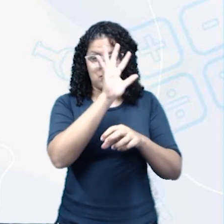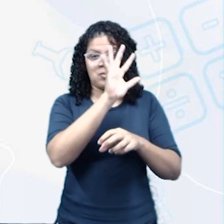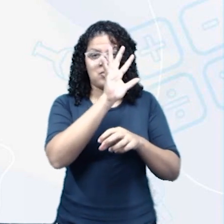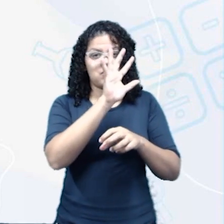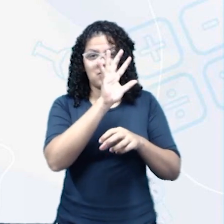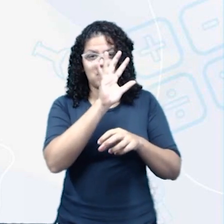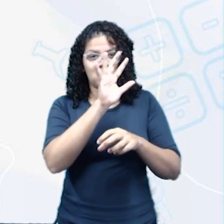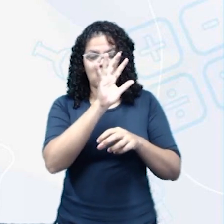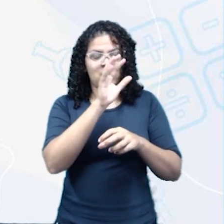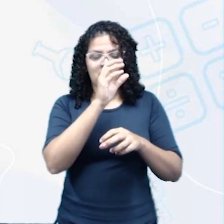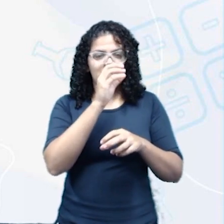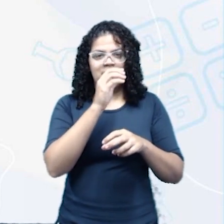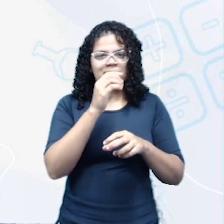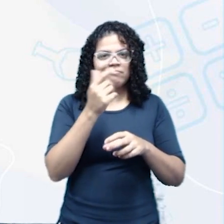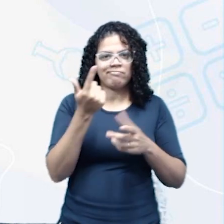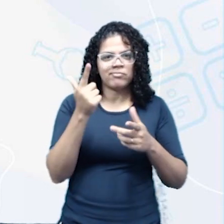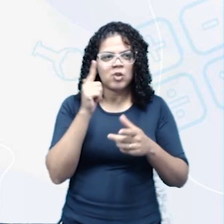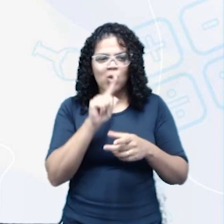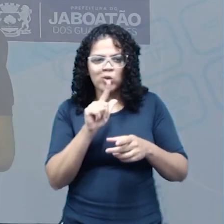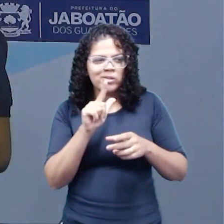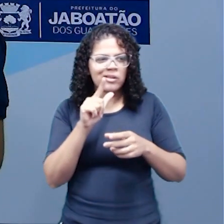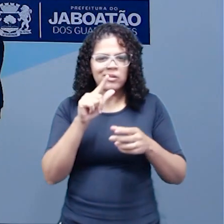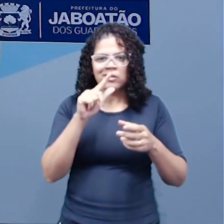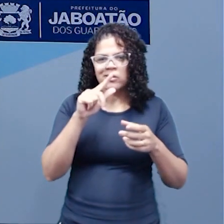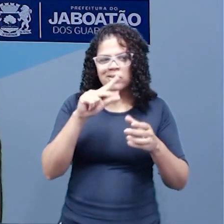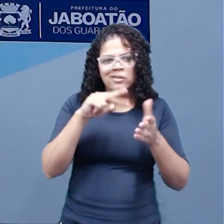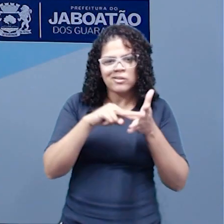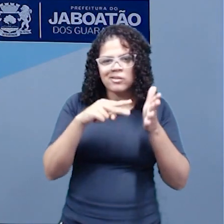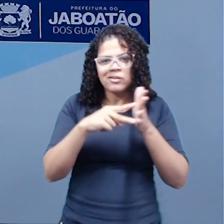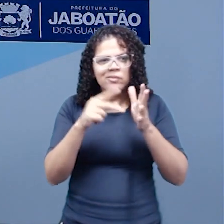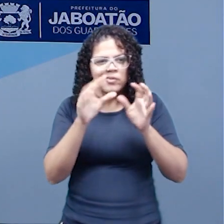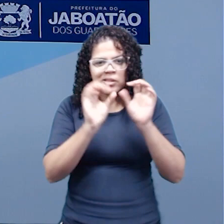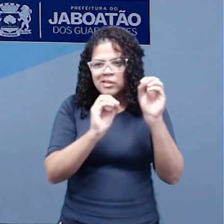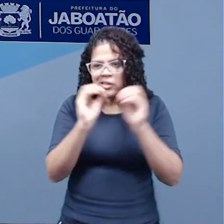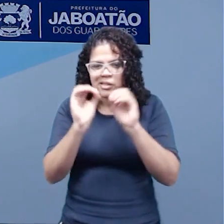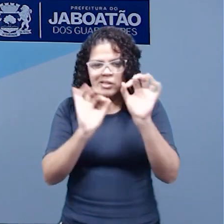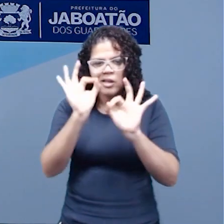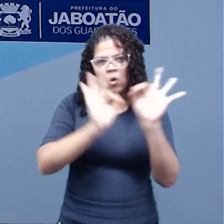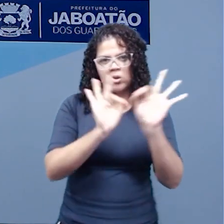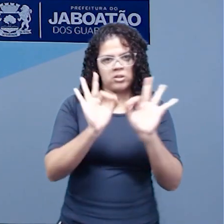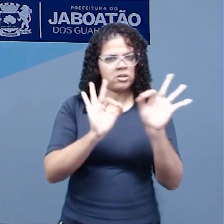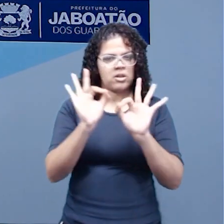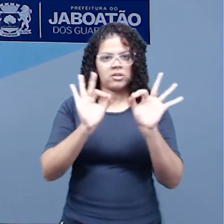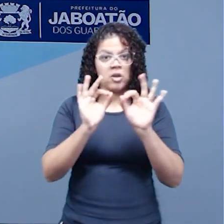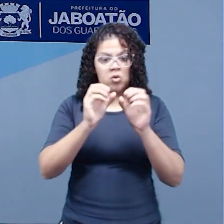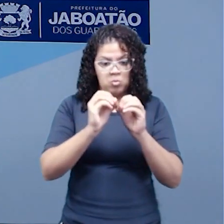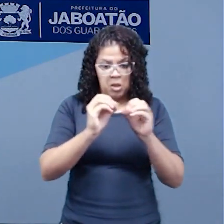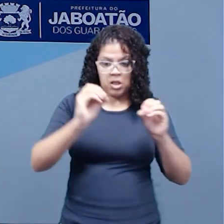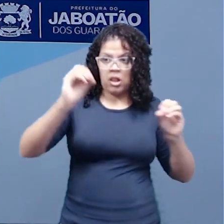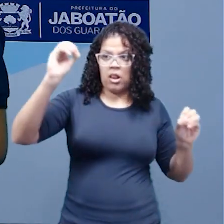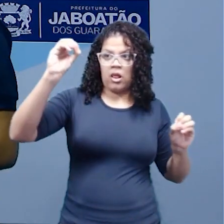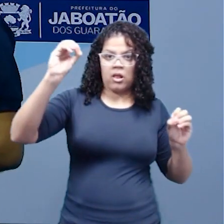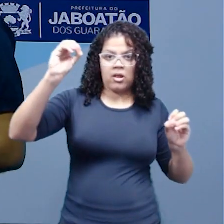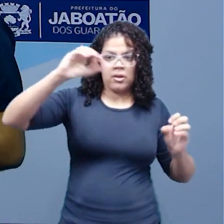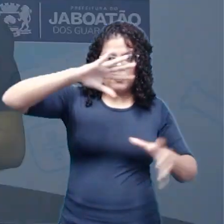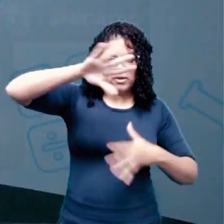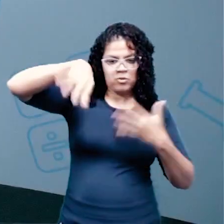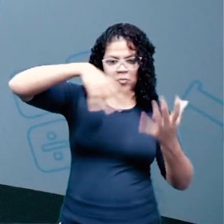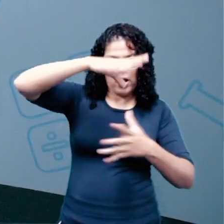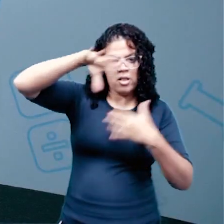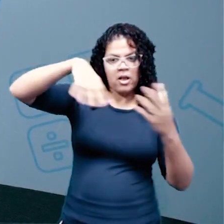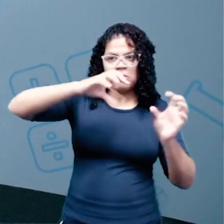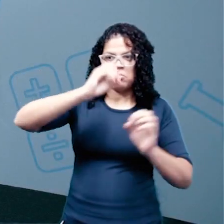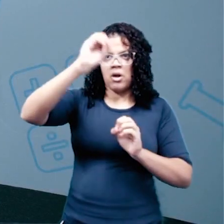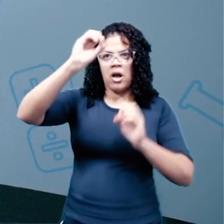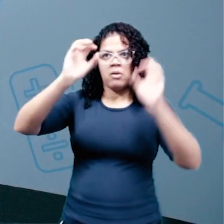gás ocupa o espaço onde ele estiver também. O espaço é bem maior entre as moléculas e a força